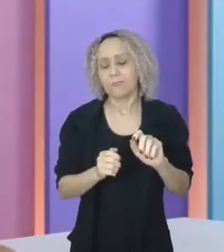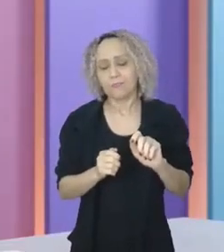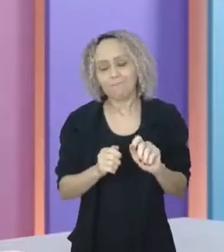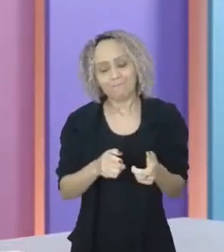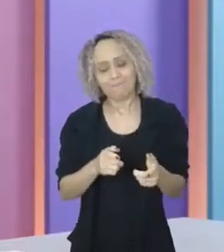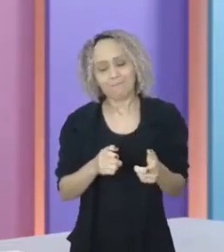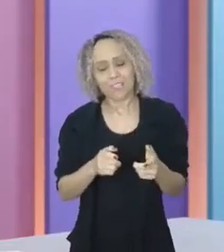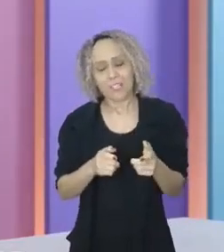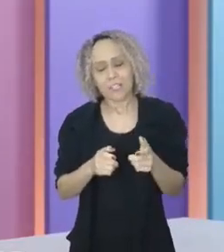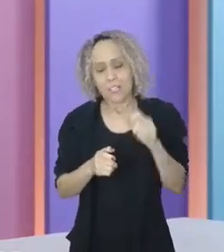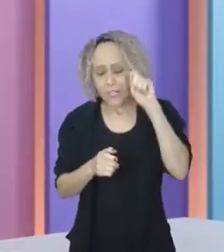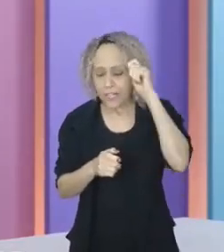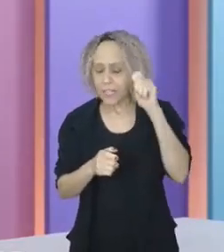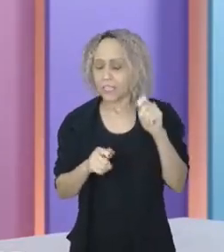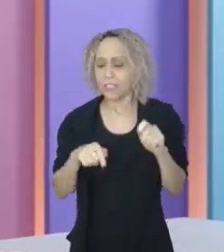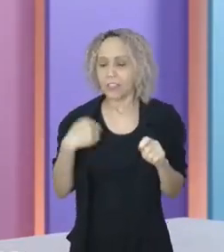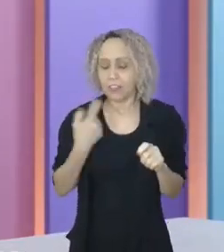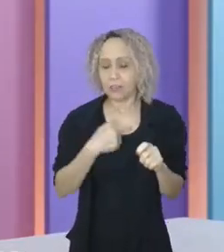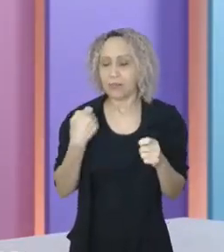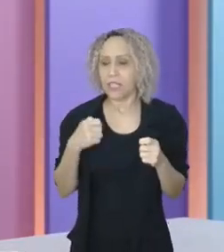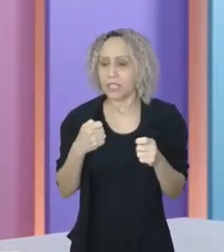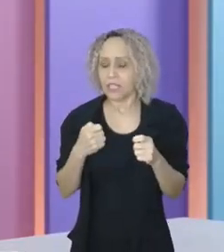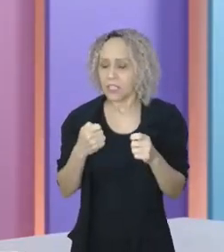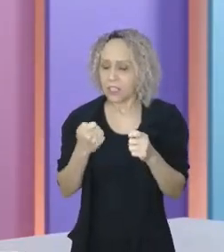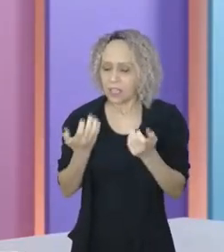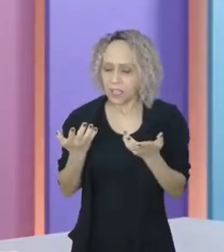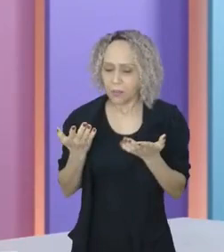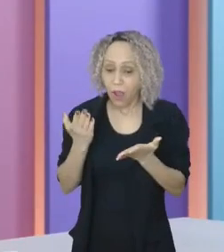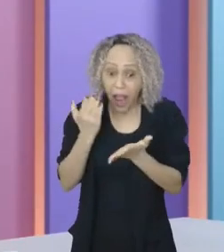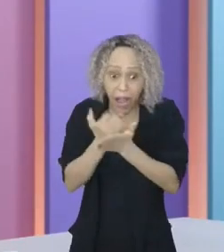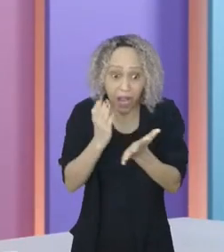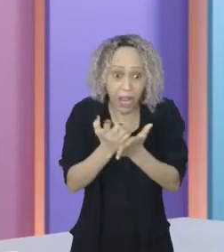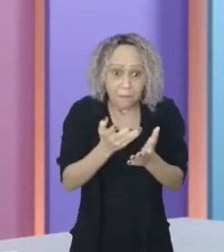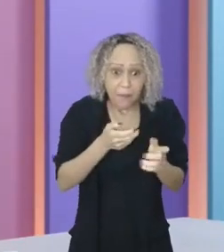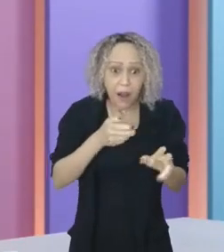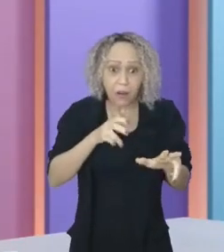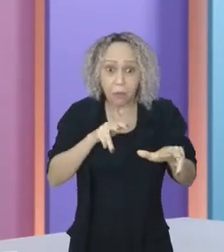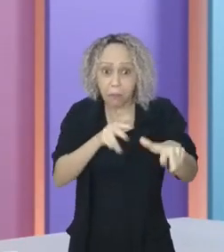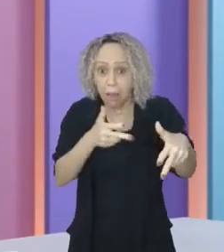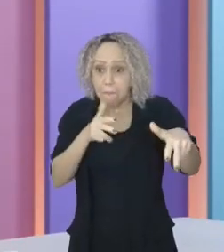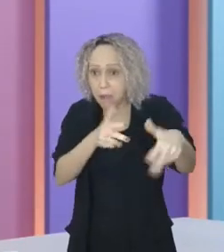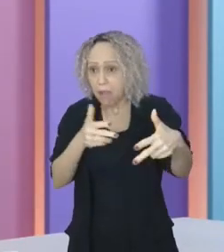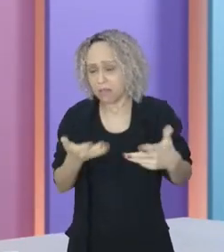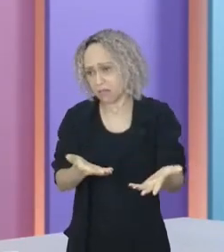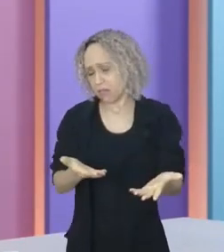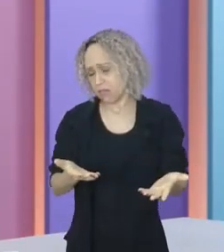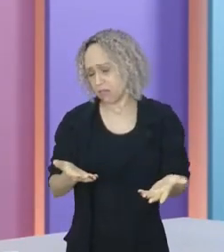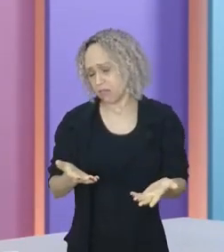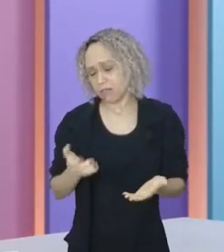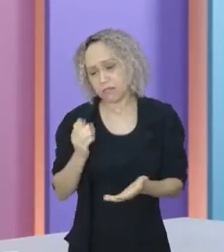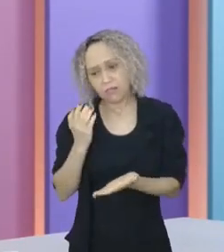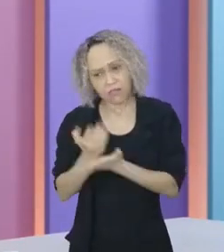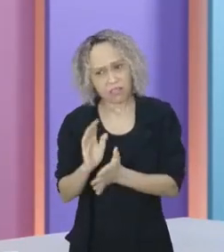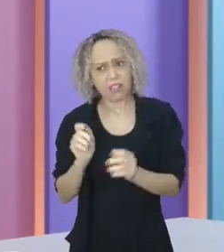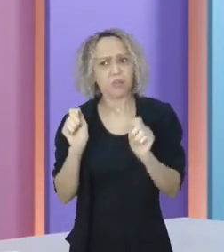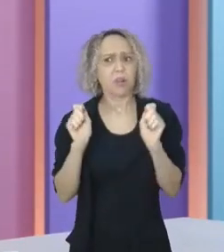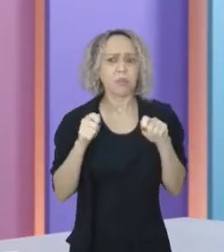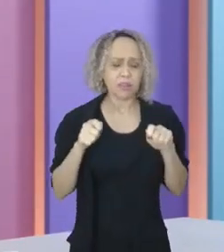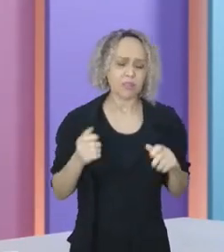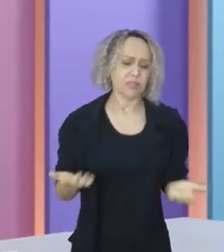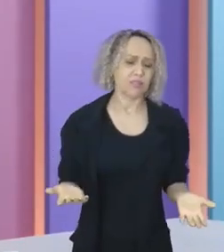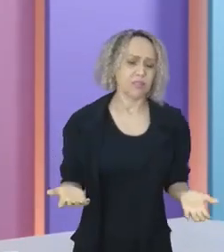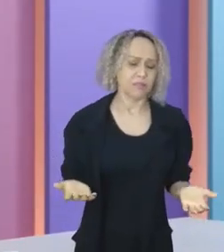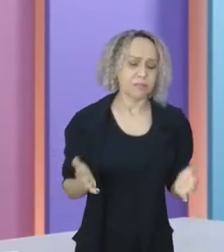consequência, nós precisamos que o debate do encarceramento de seres humanos